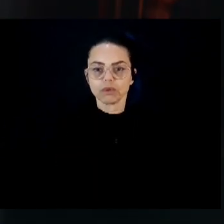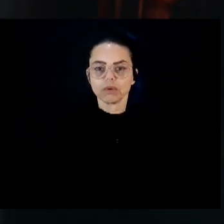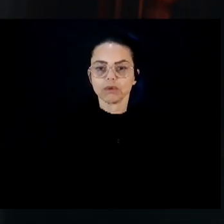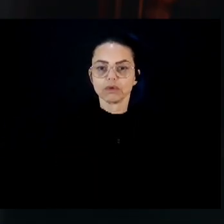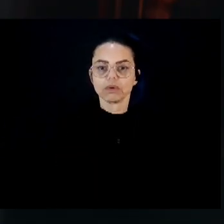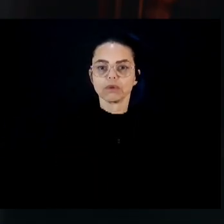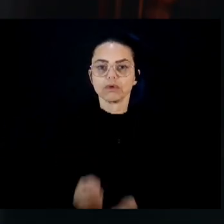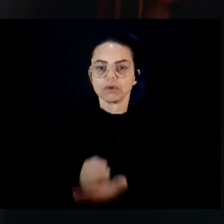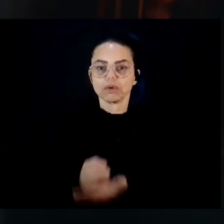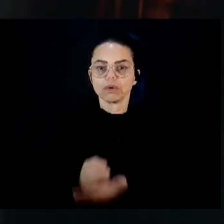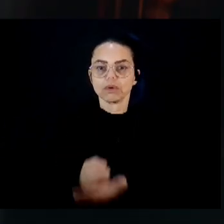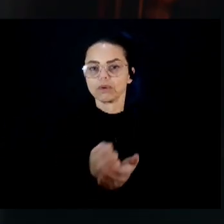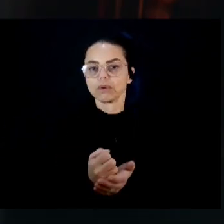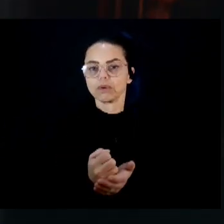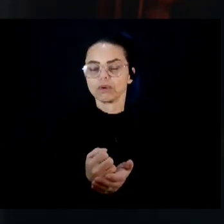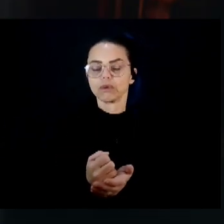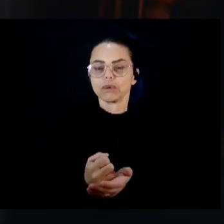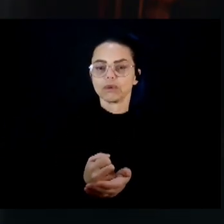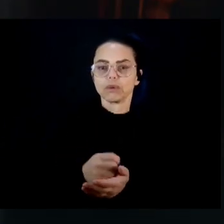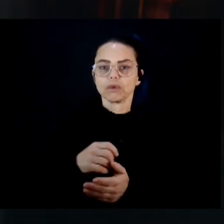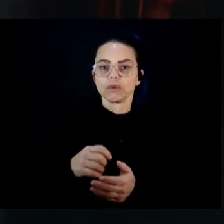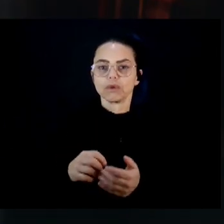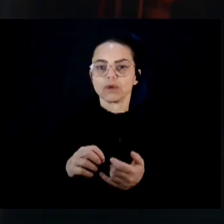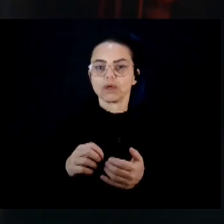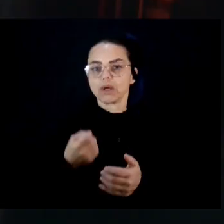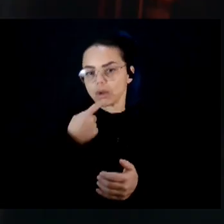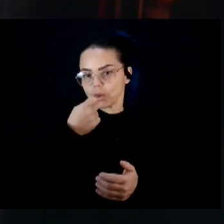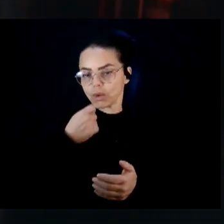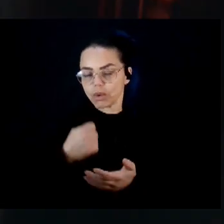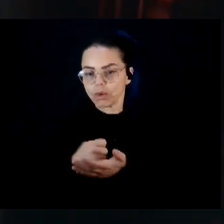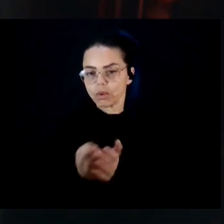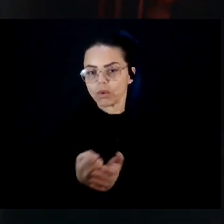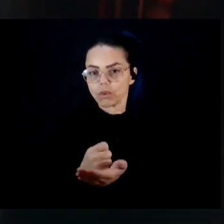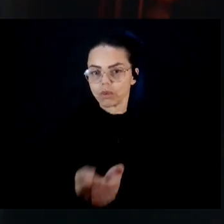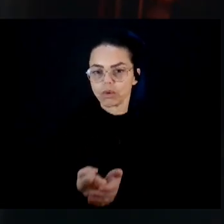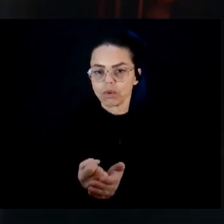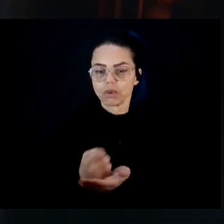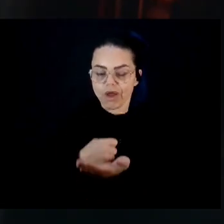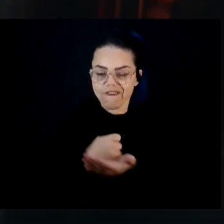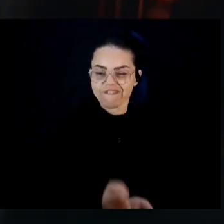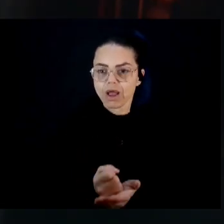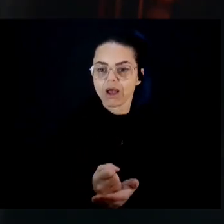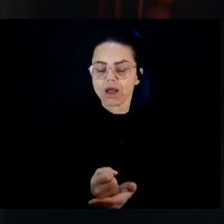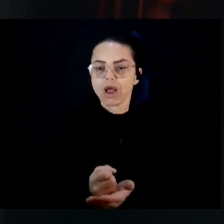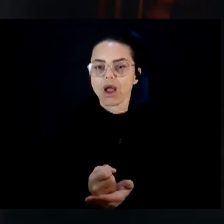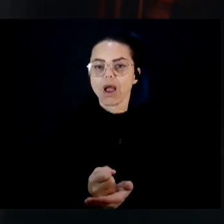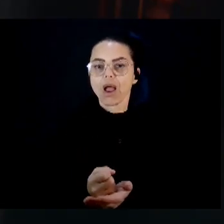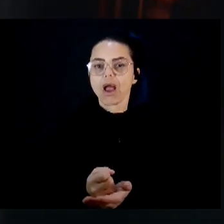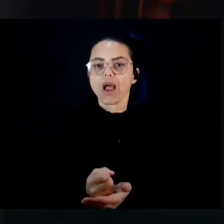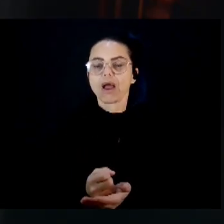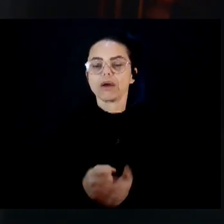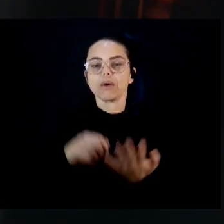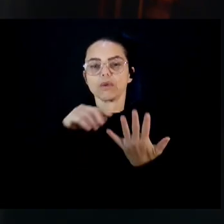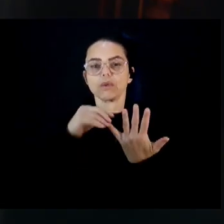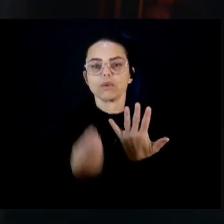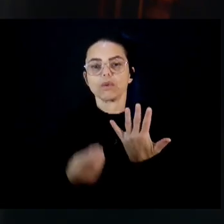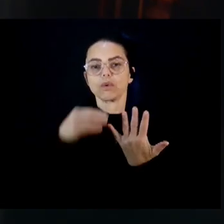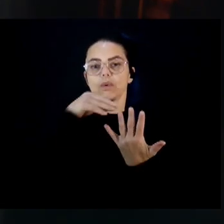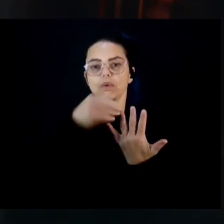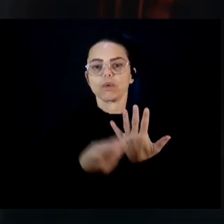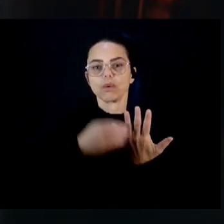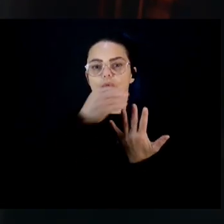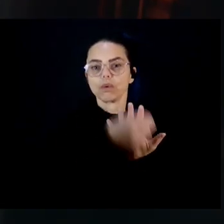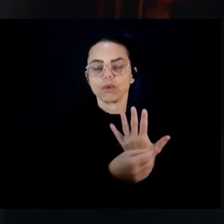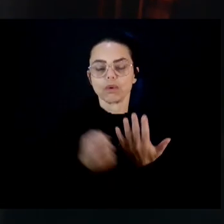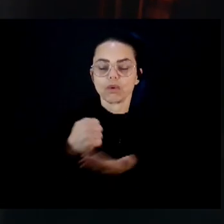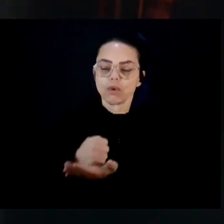de ervas. Doutor, sem comprovação científica, alguns, né? E isso pode trazer o